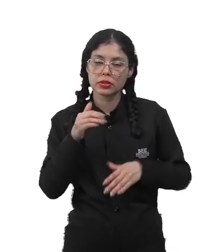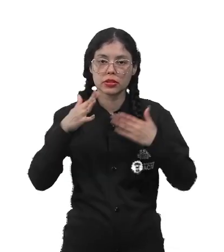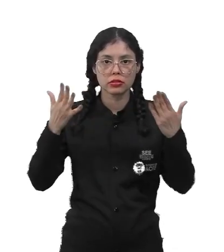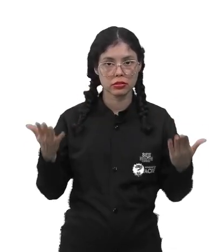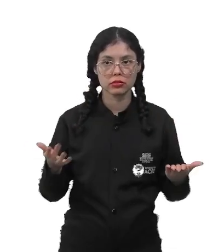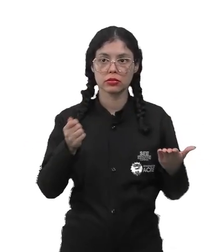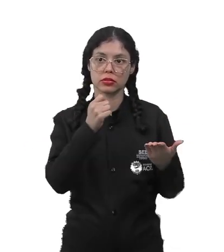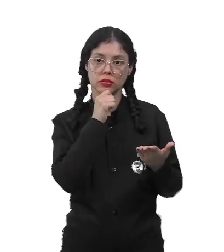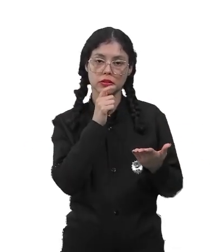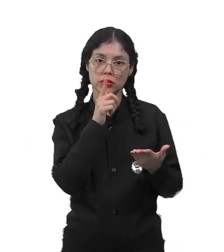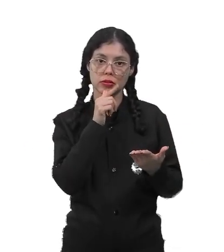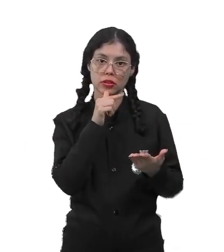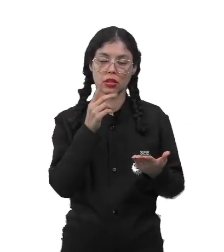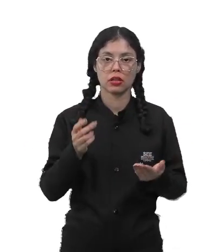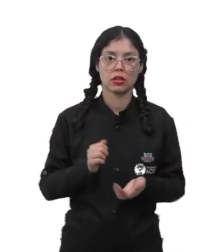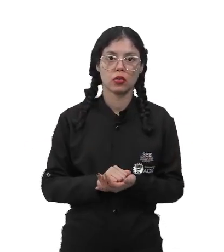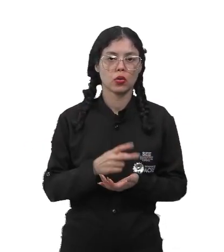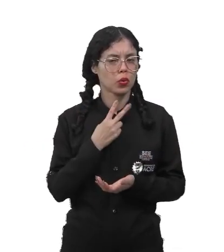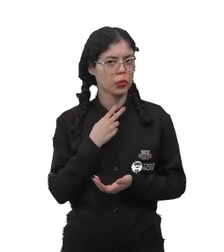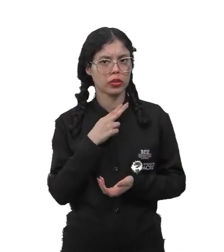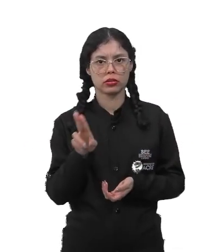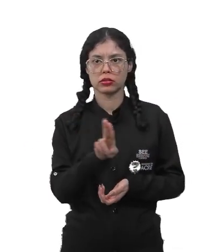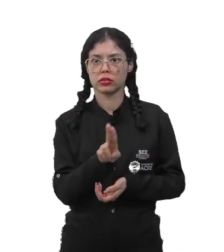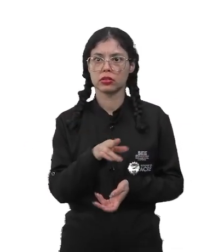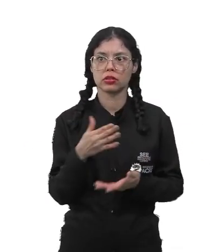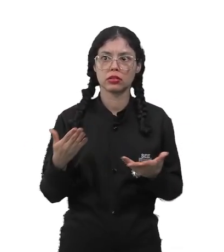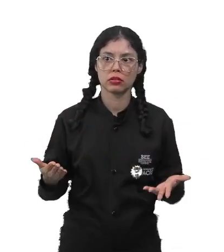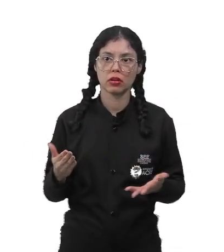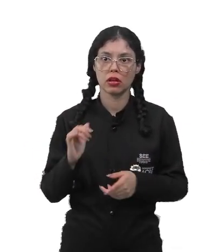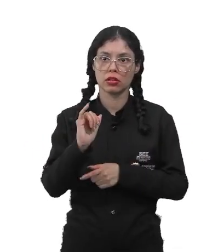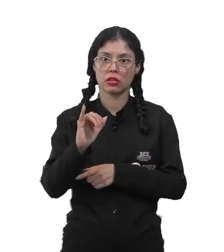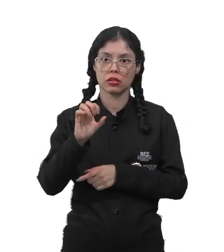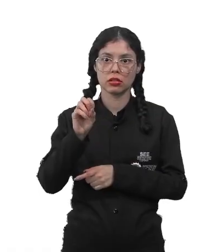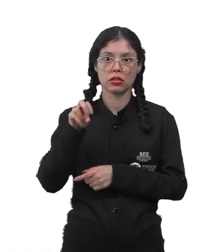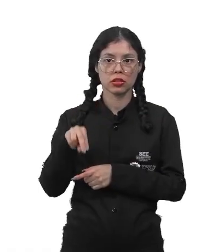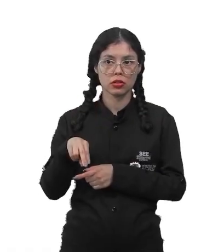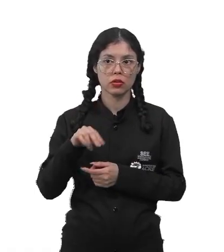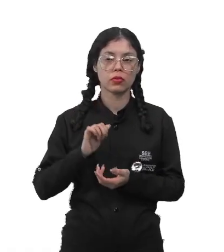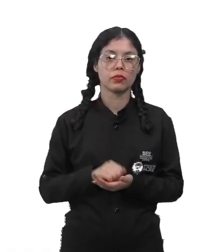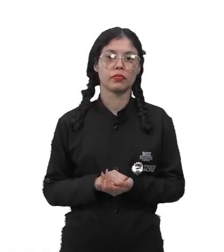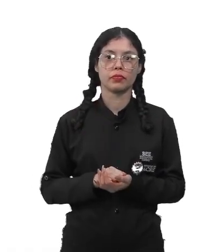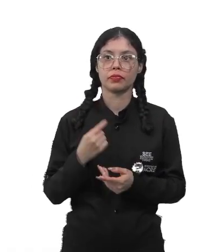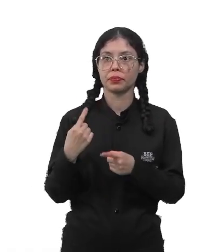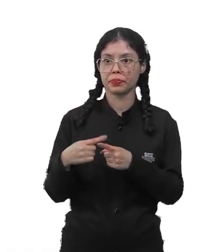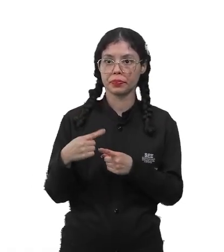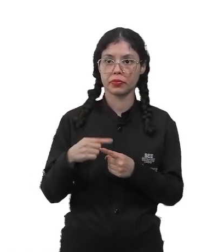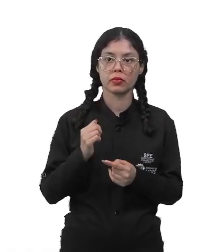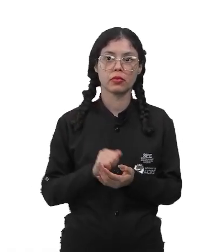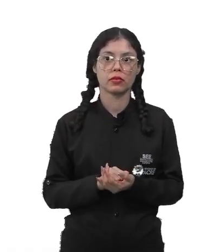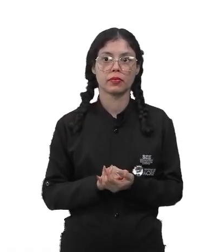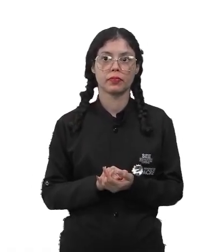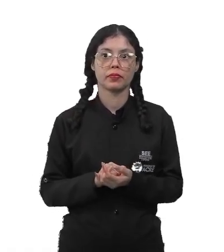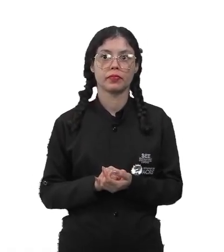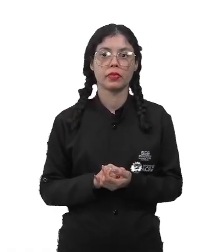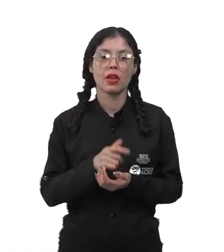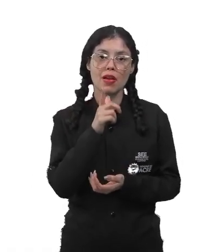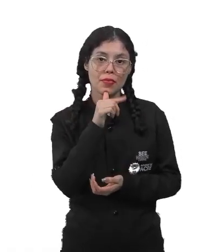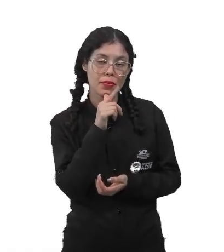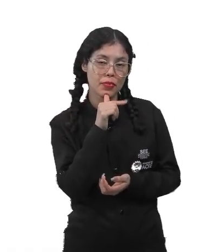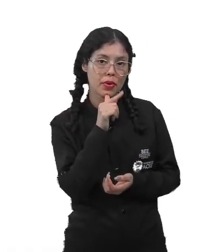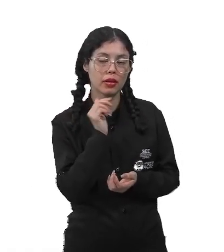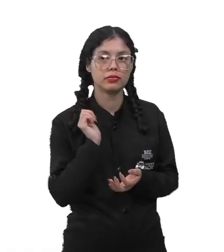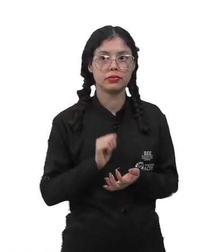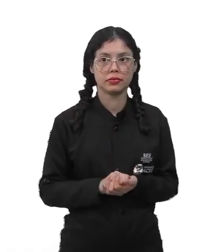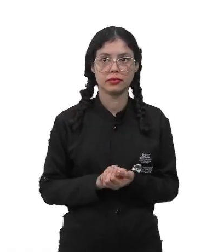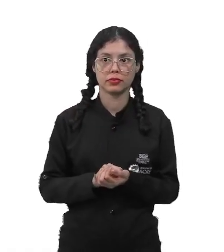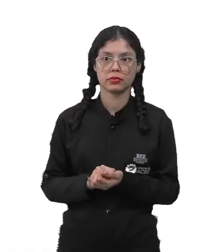então, a água ela não pode ser chamada também de íon? Por que ela não pode ser chamada de íon? Porque a água